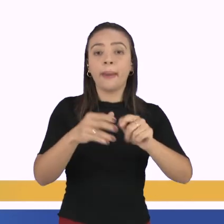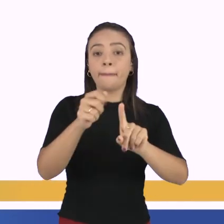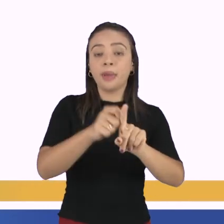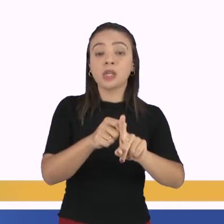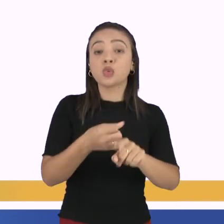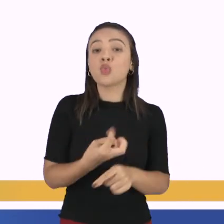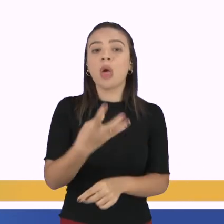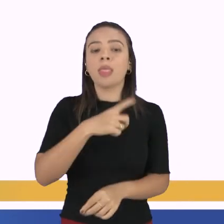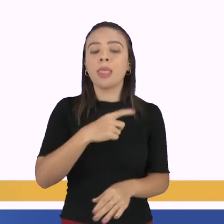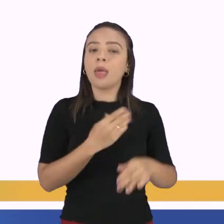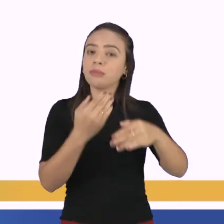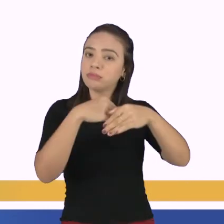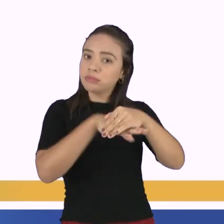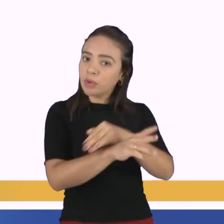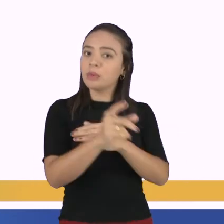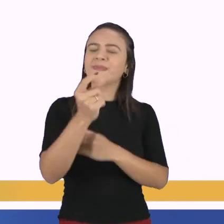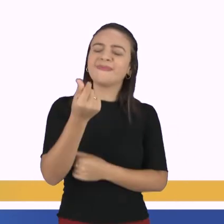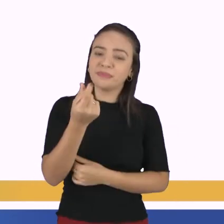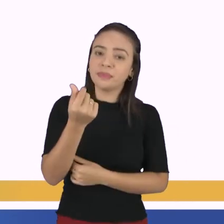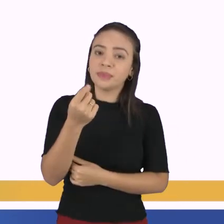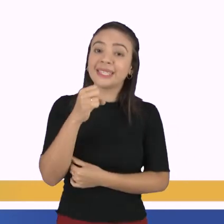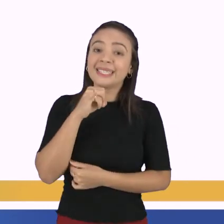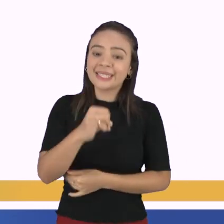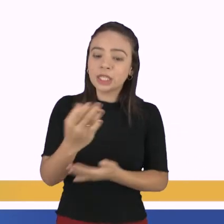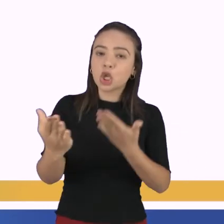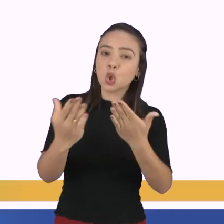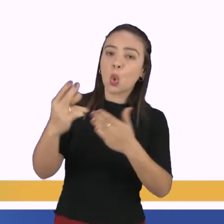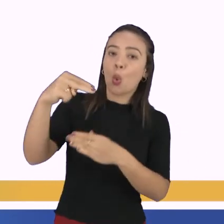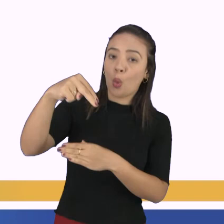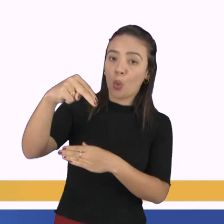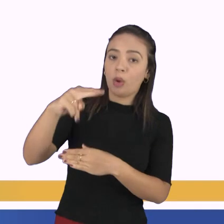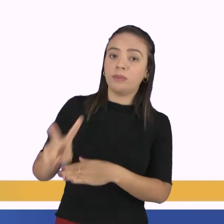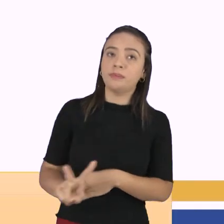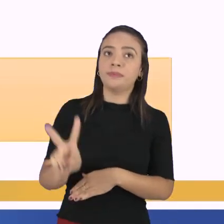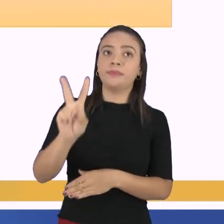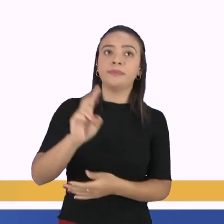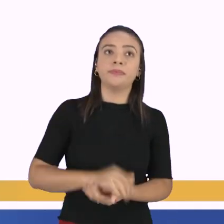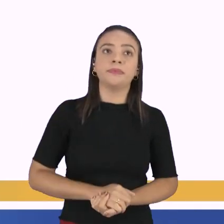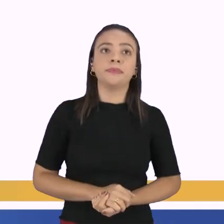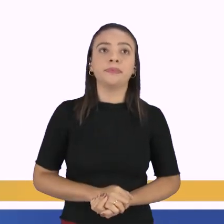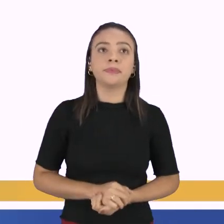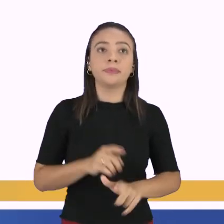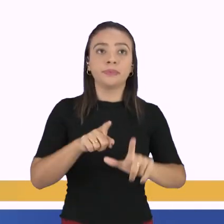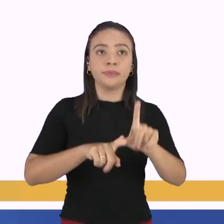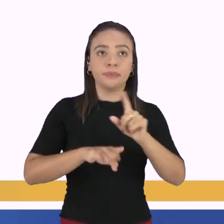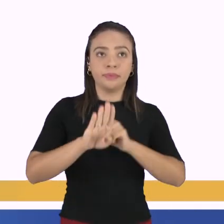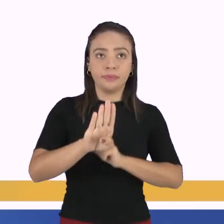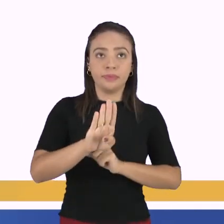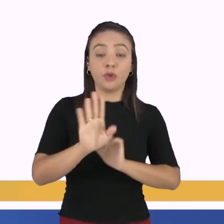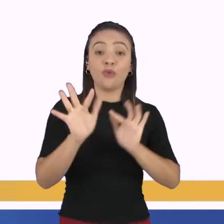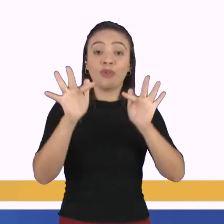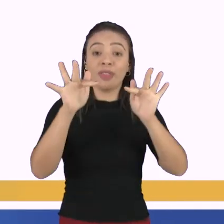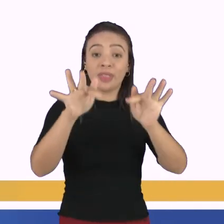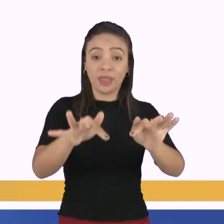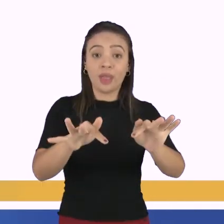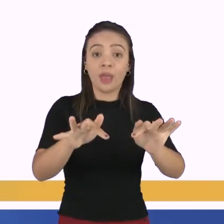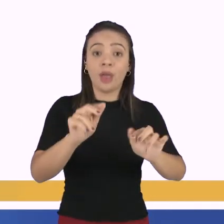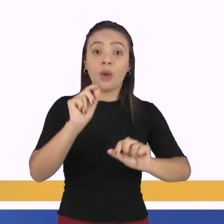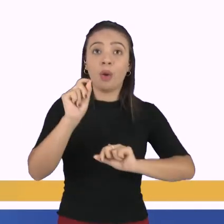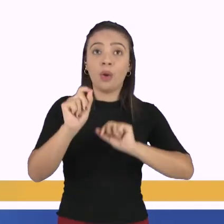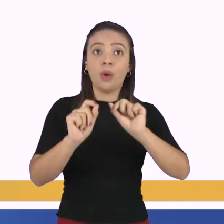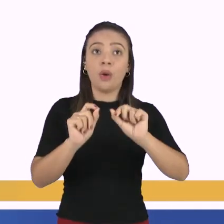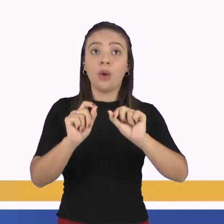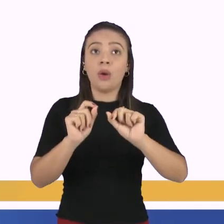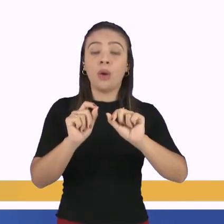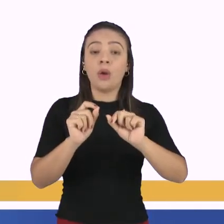né? Em função aí justamente do valor de n, certinho? A letra B fala o seguinte, ao final, ele pede a